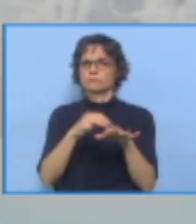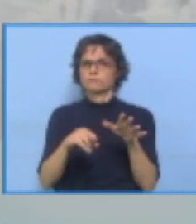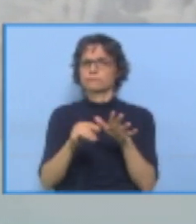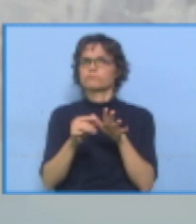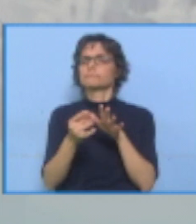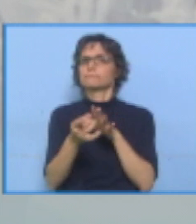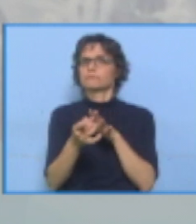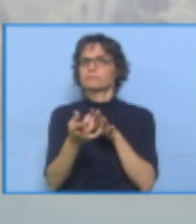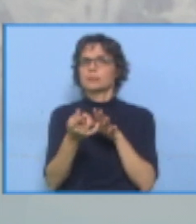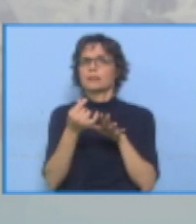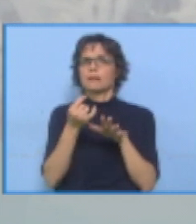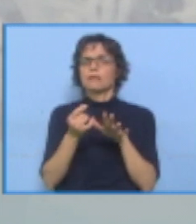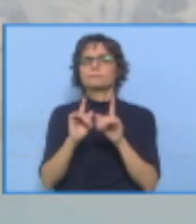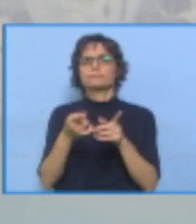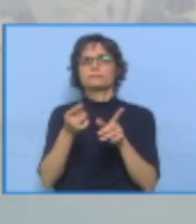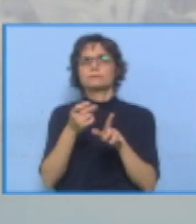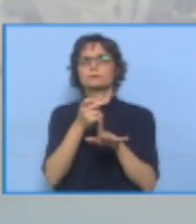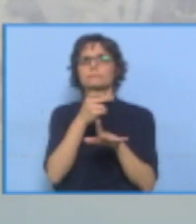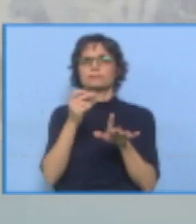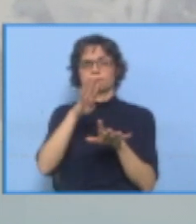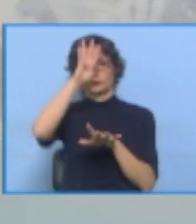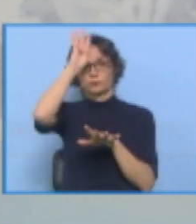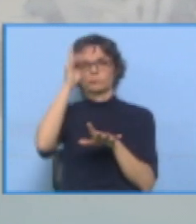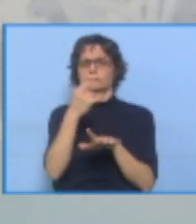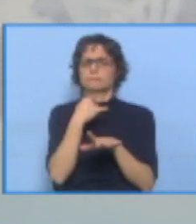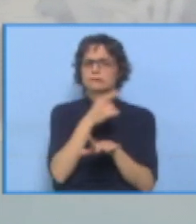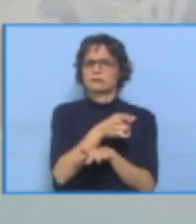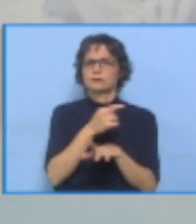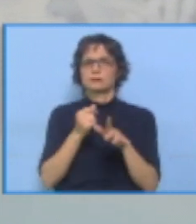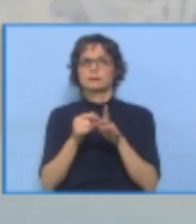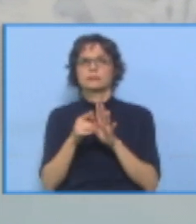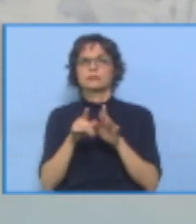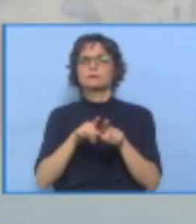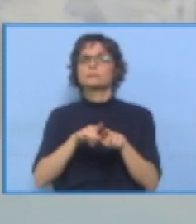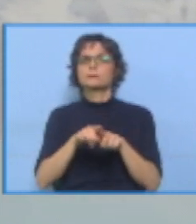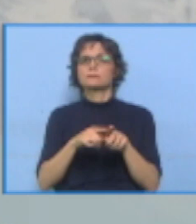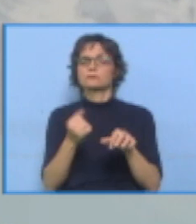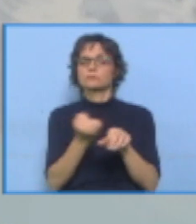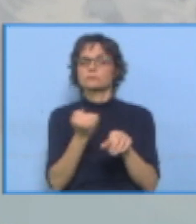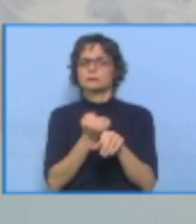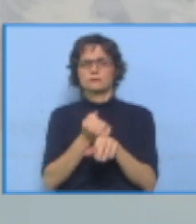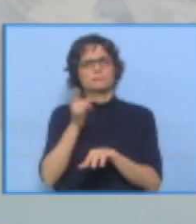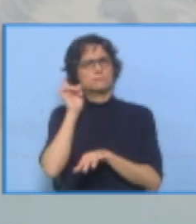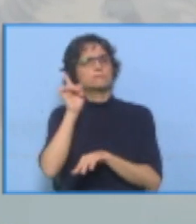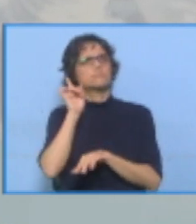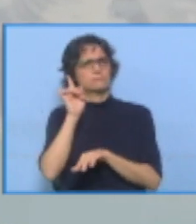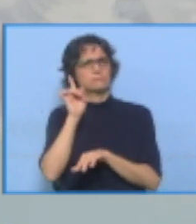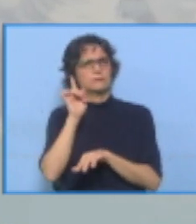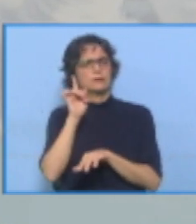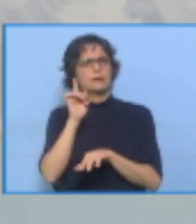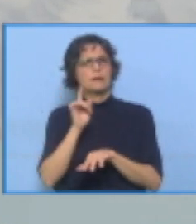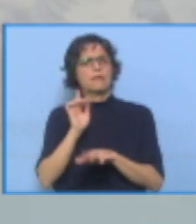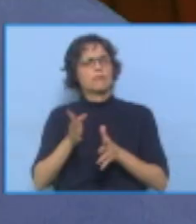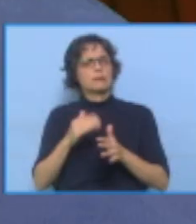uma afirmação do Papa Francisco, onde ele diz que a política é uma atividade nobre, é preciso